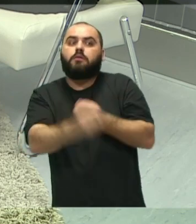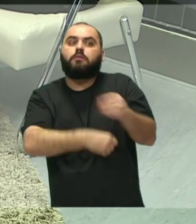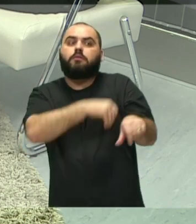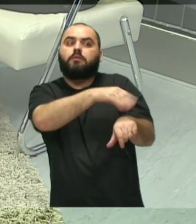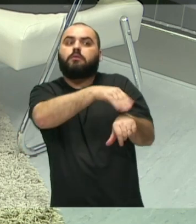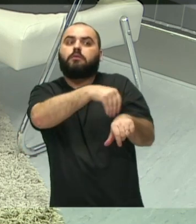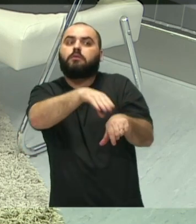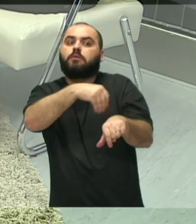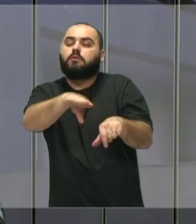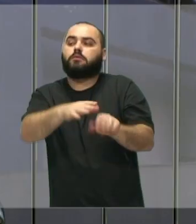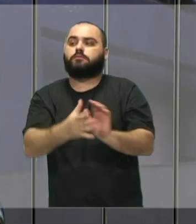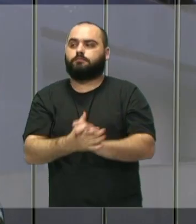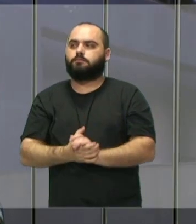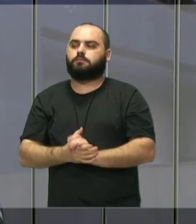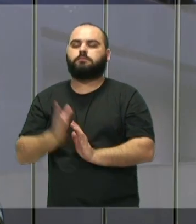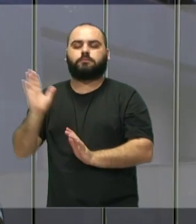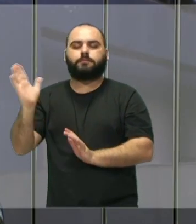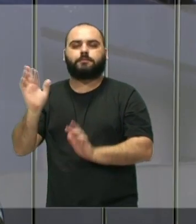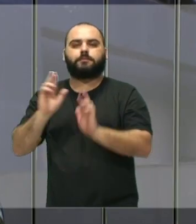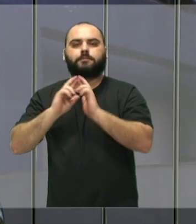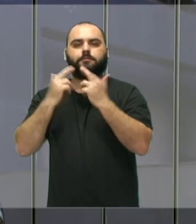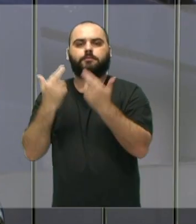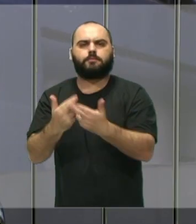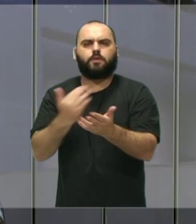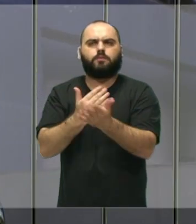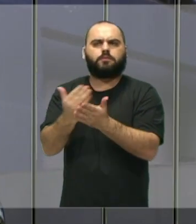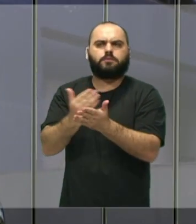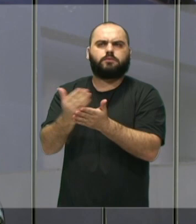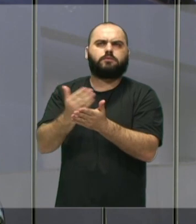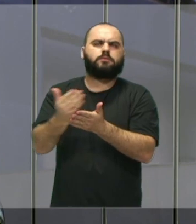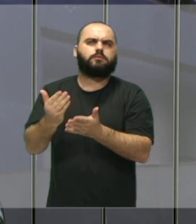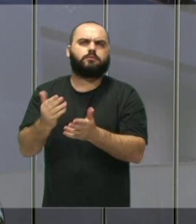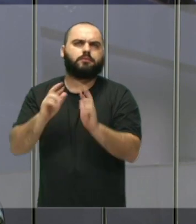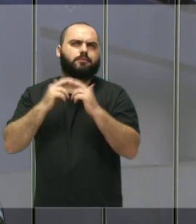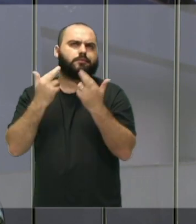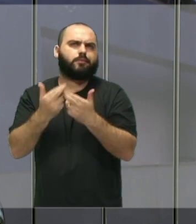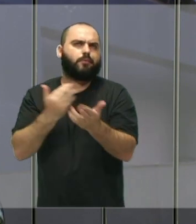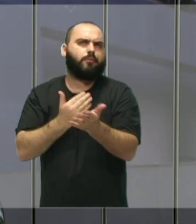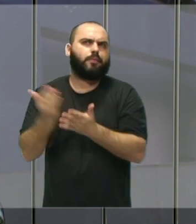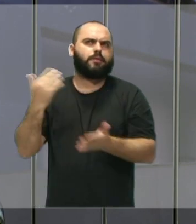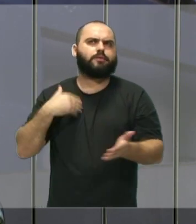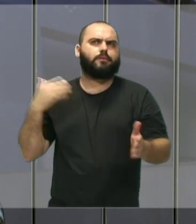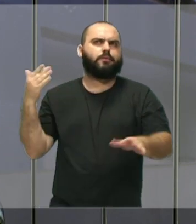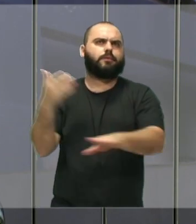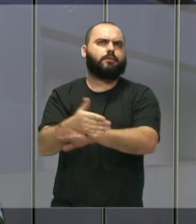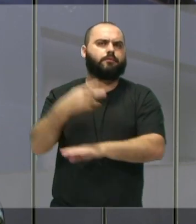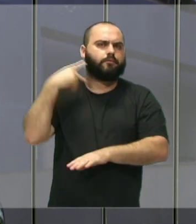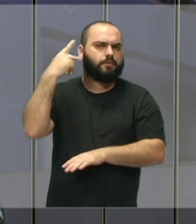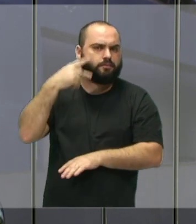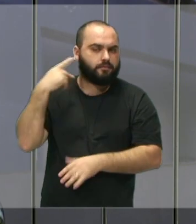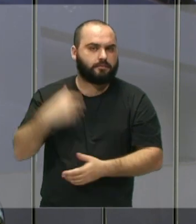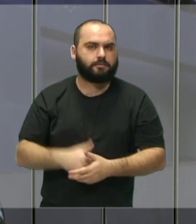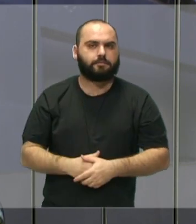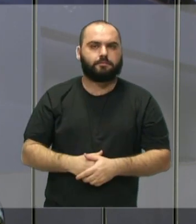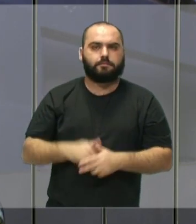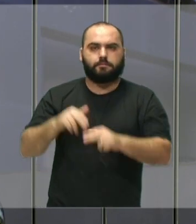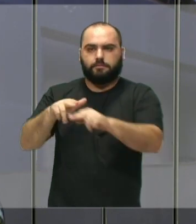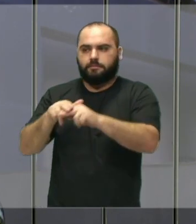população? Daí essa reunião aconteceu logo no início, quando eu entrei como vereadora. Então, esse